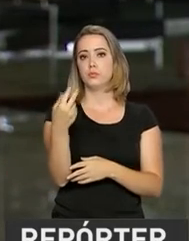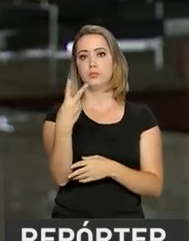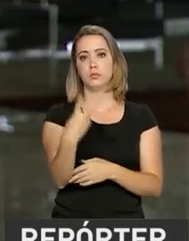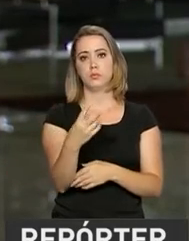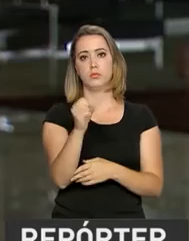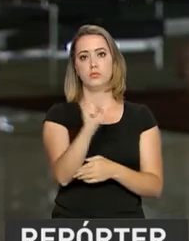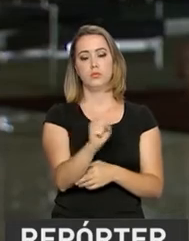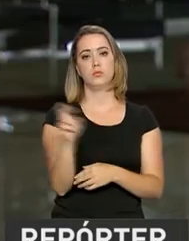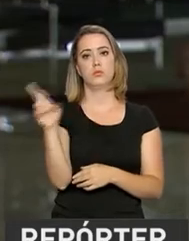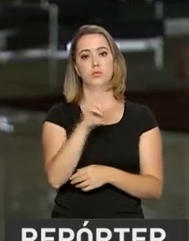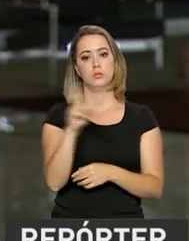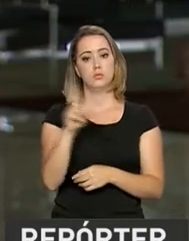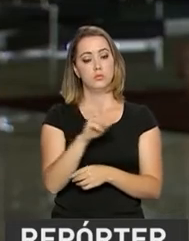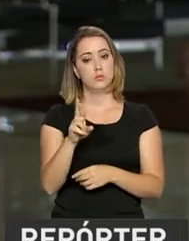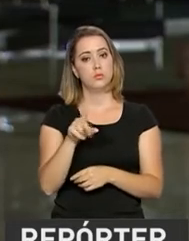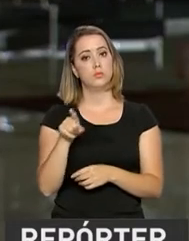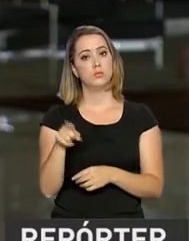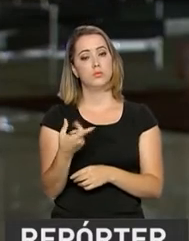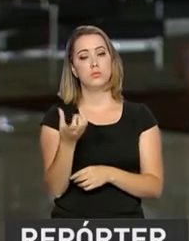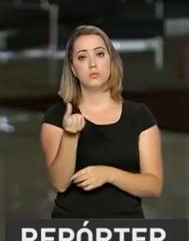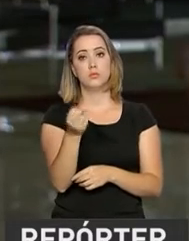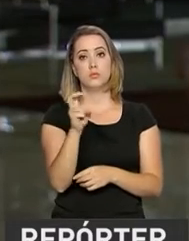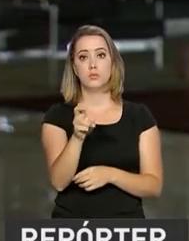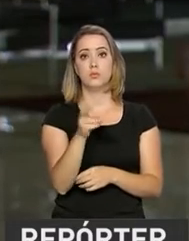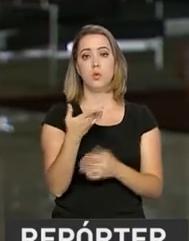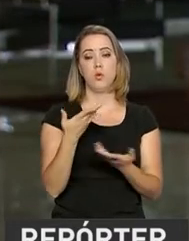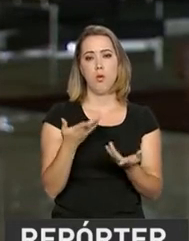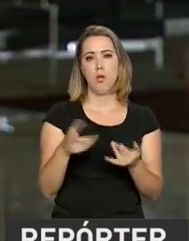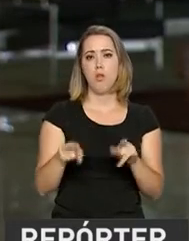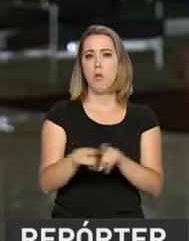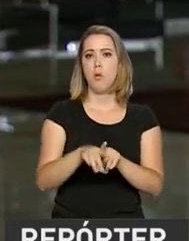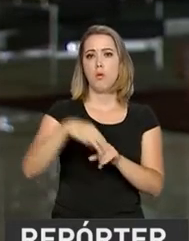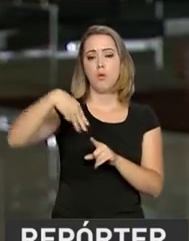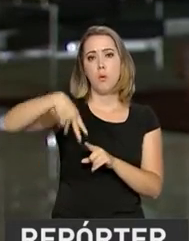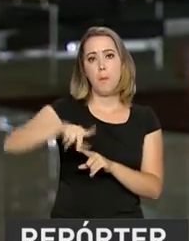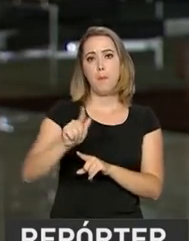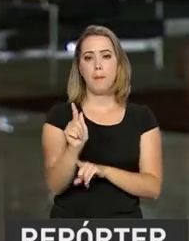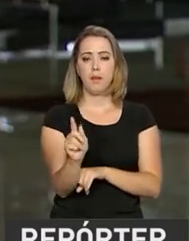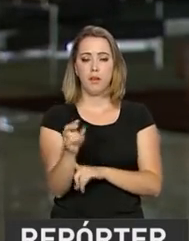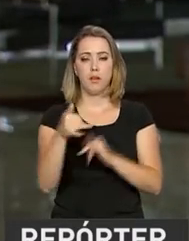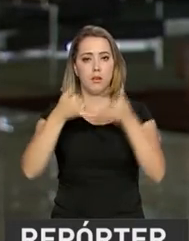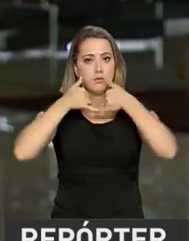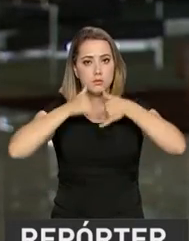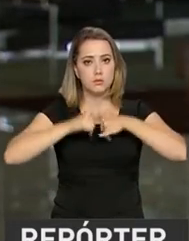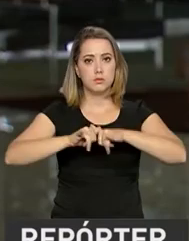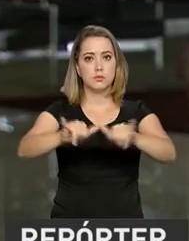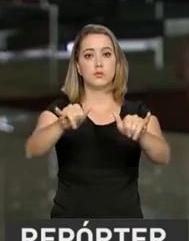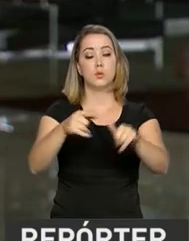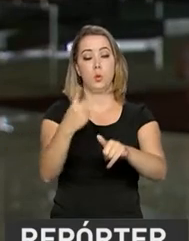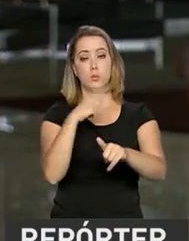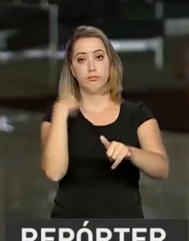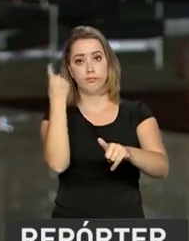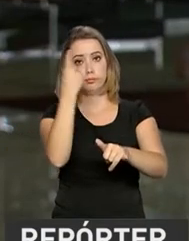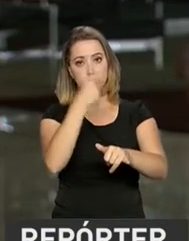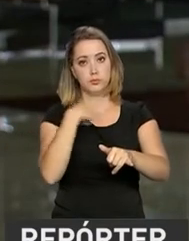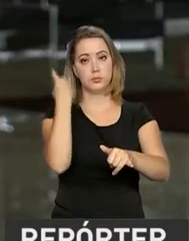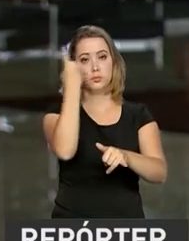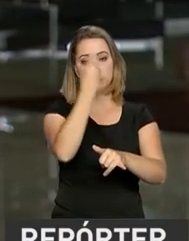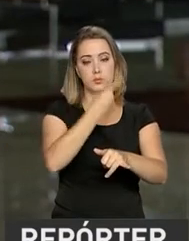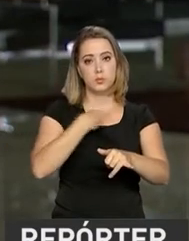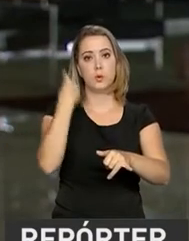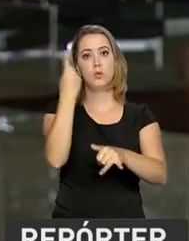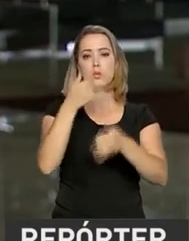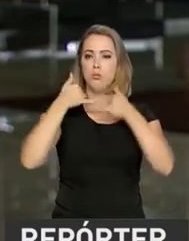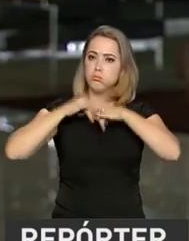reais e sessenta e cinco centavos por mega ótima hora de energia produzidos se este